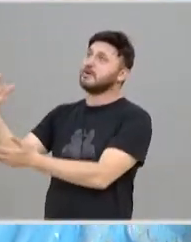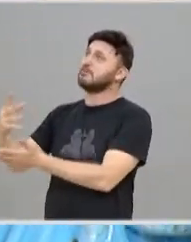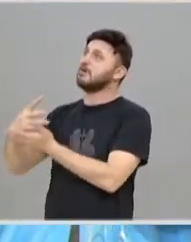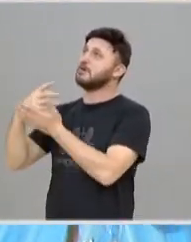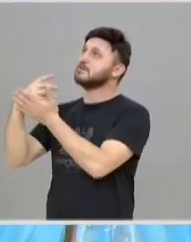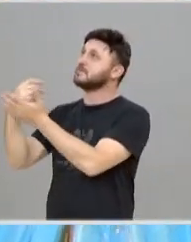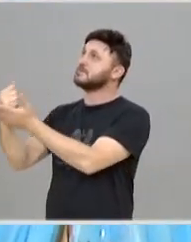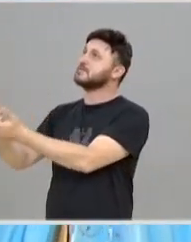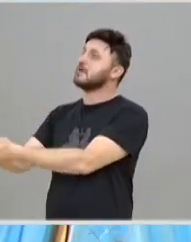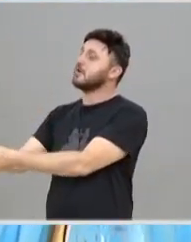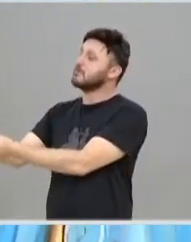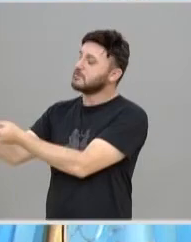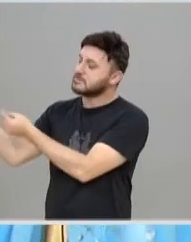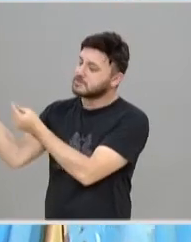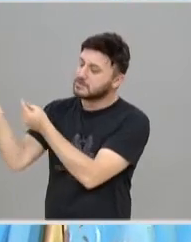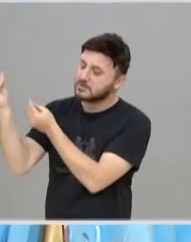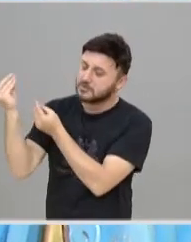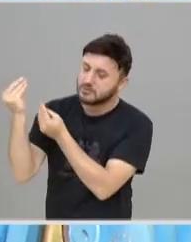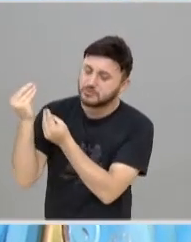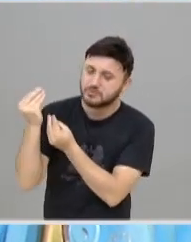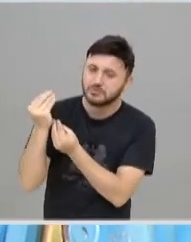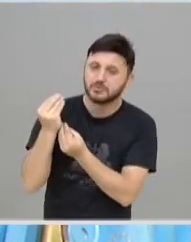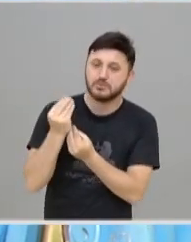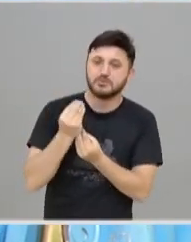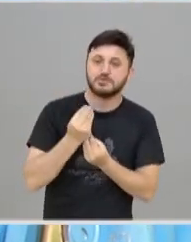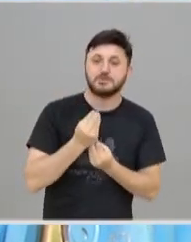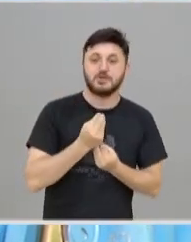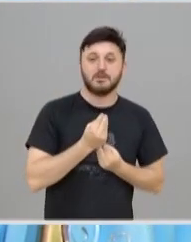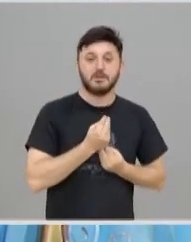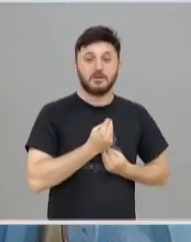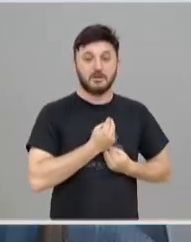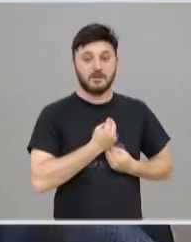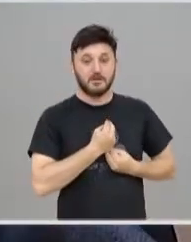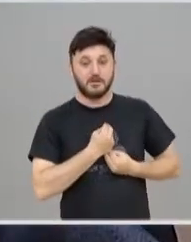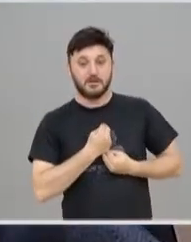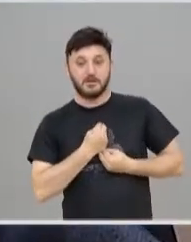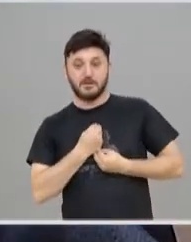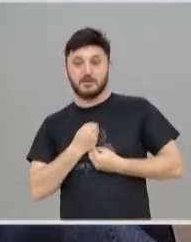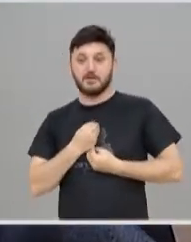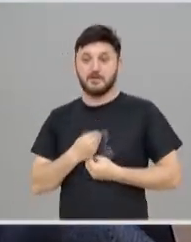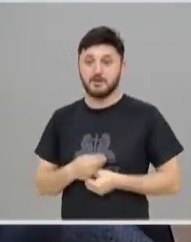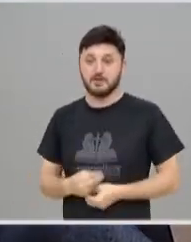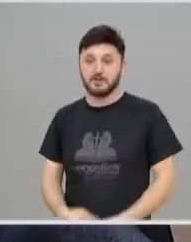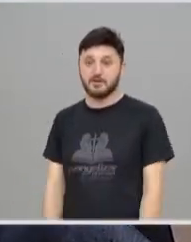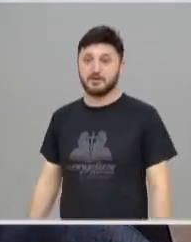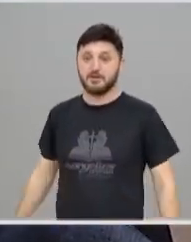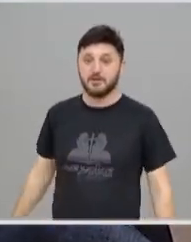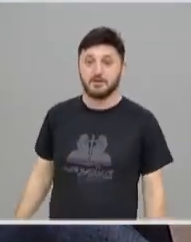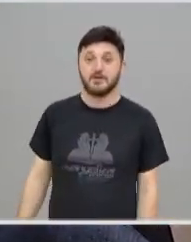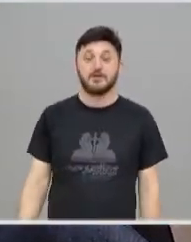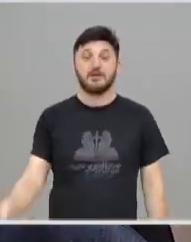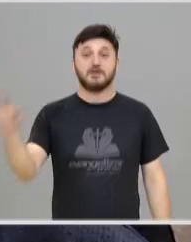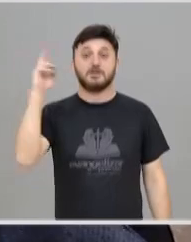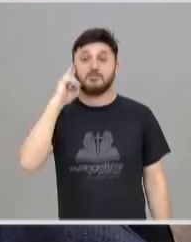e a vossa salvação nos concedei.